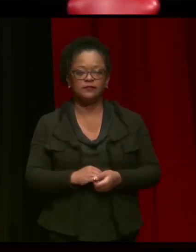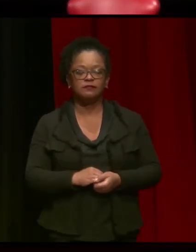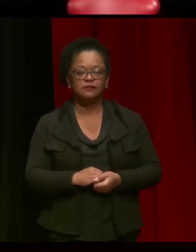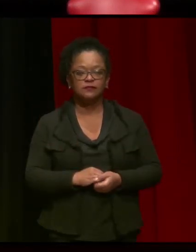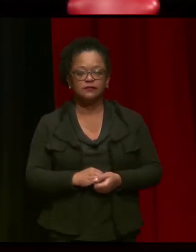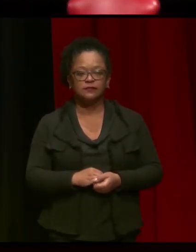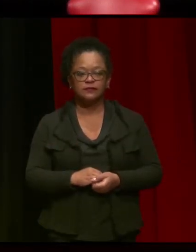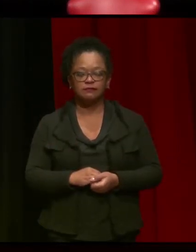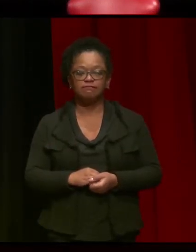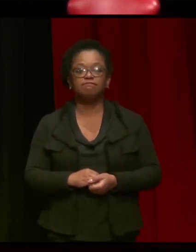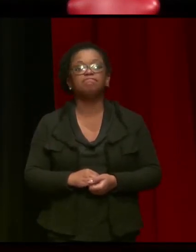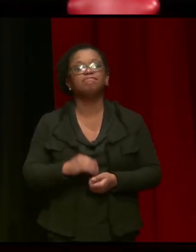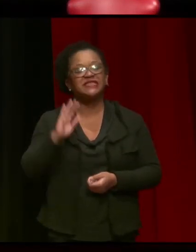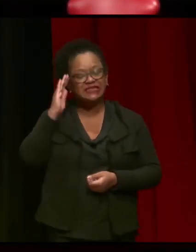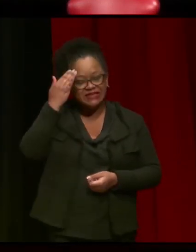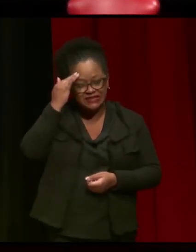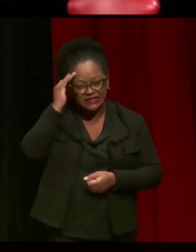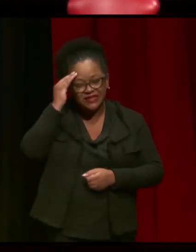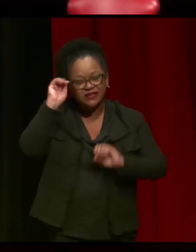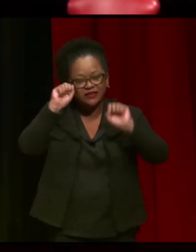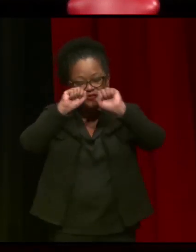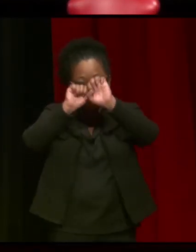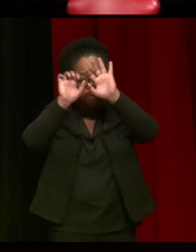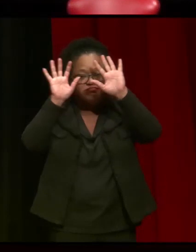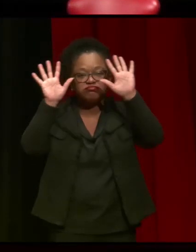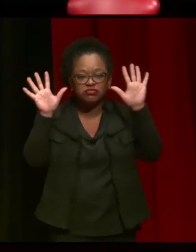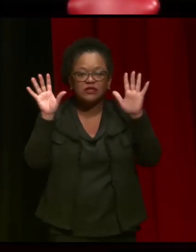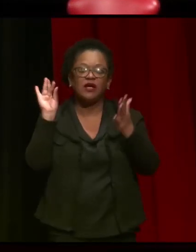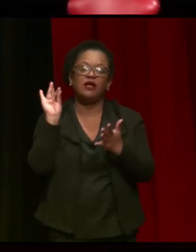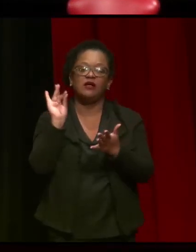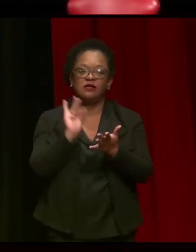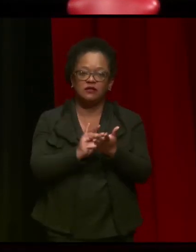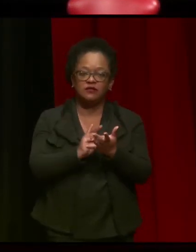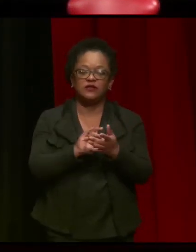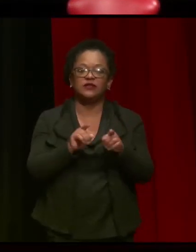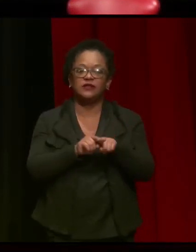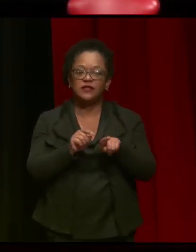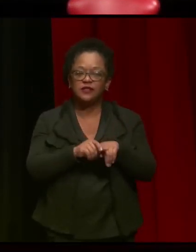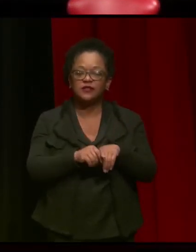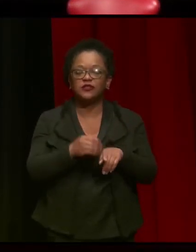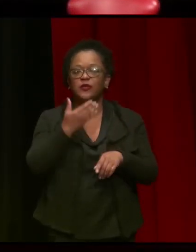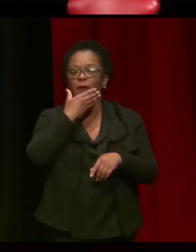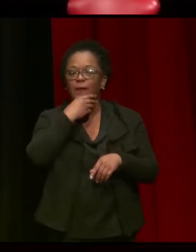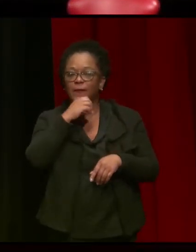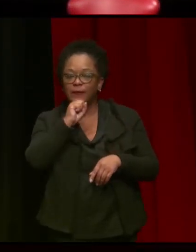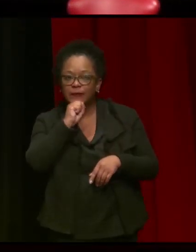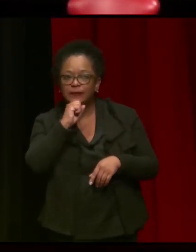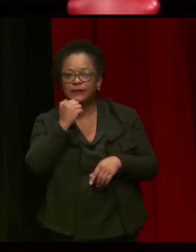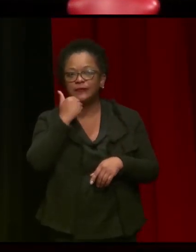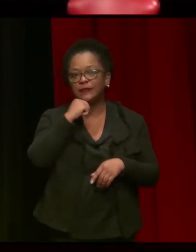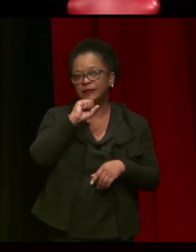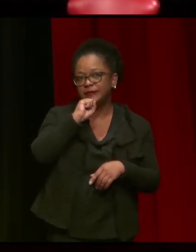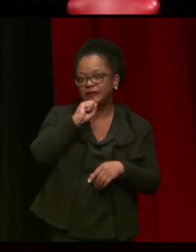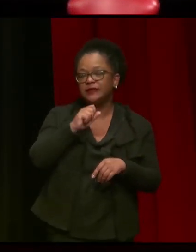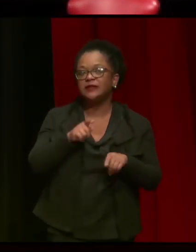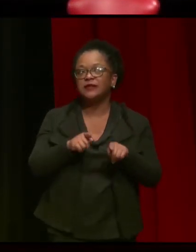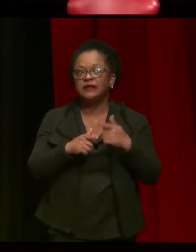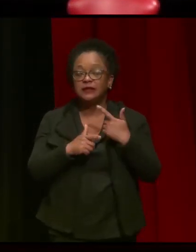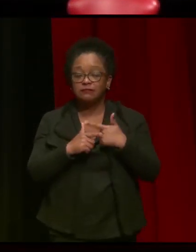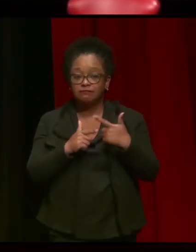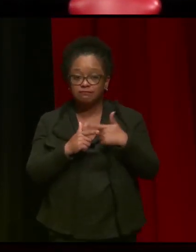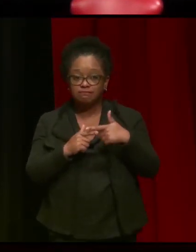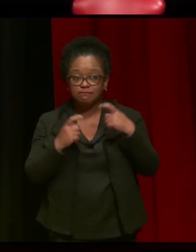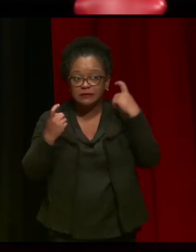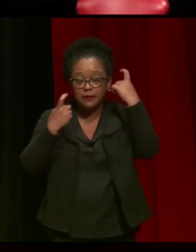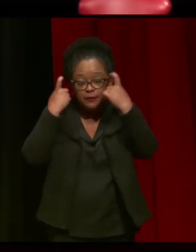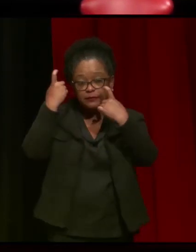Você, exatamente o que você está fazendo, você juntou com outras mães, com outros pais que têm a mesma situação, e estão agora,